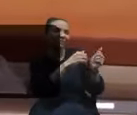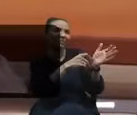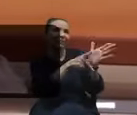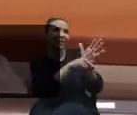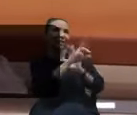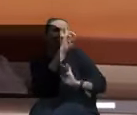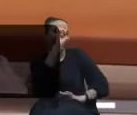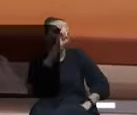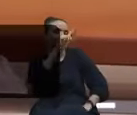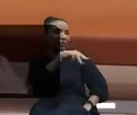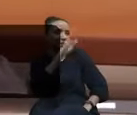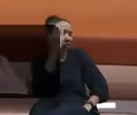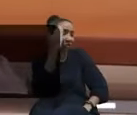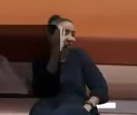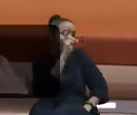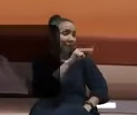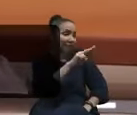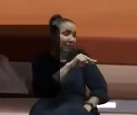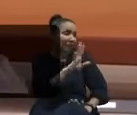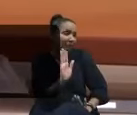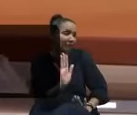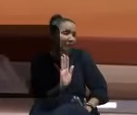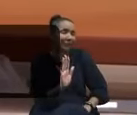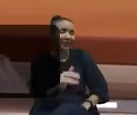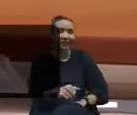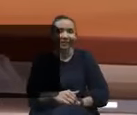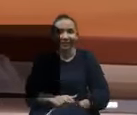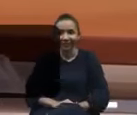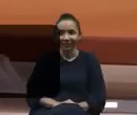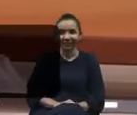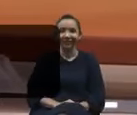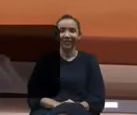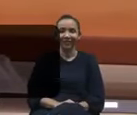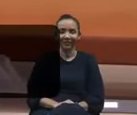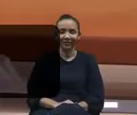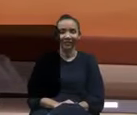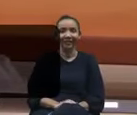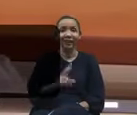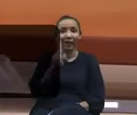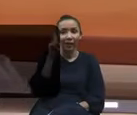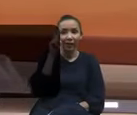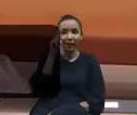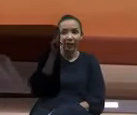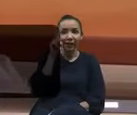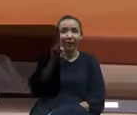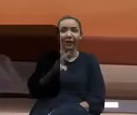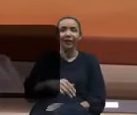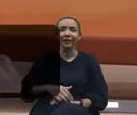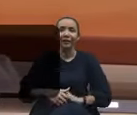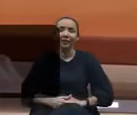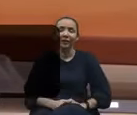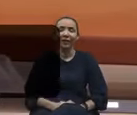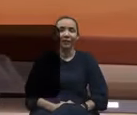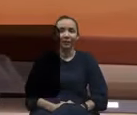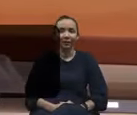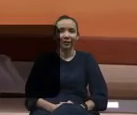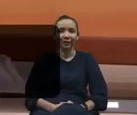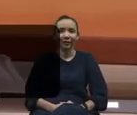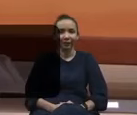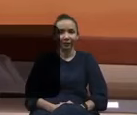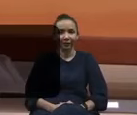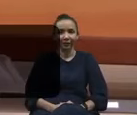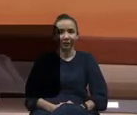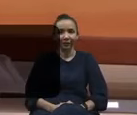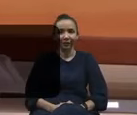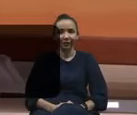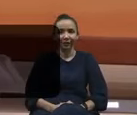crente irmão isso aqui é mistério o meninozinho estava a onde aí pronto na hora que chegou um sacudiu cheio do Espírito Santo de João Batista já cheio